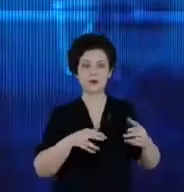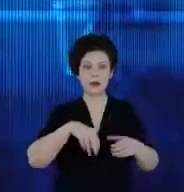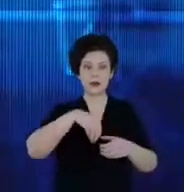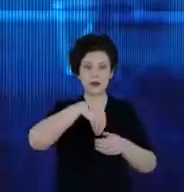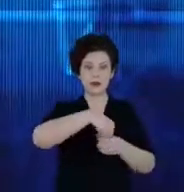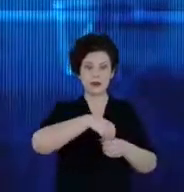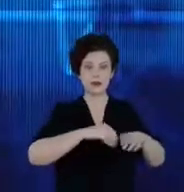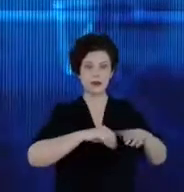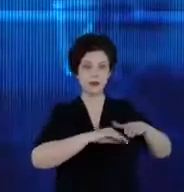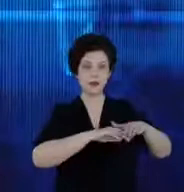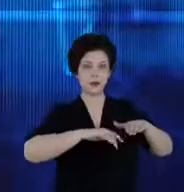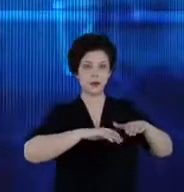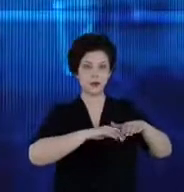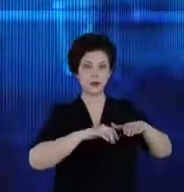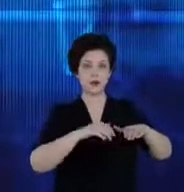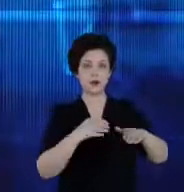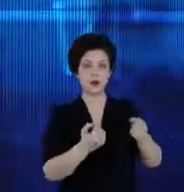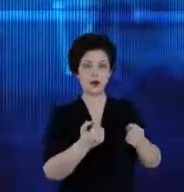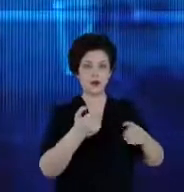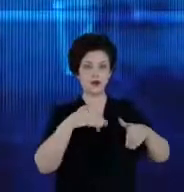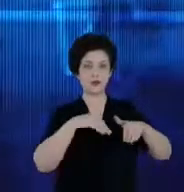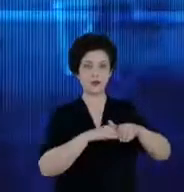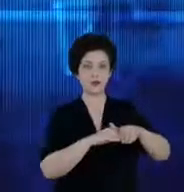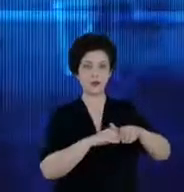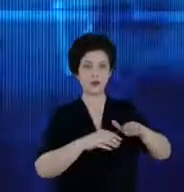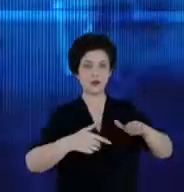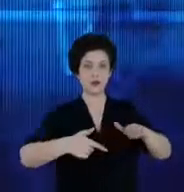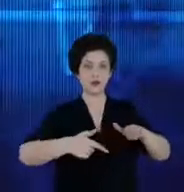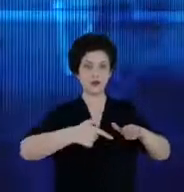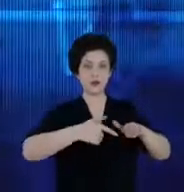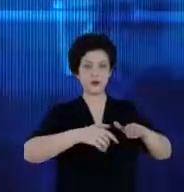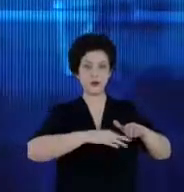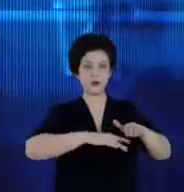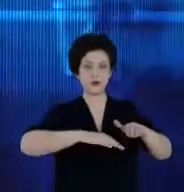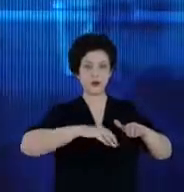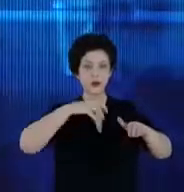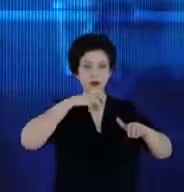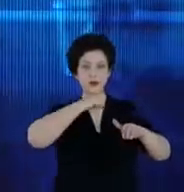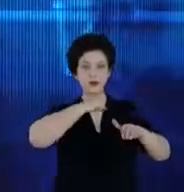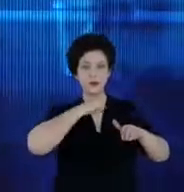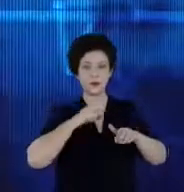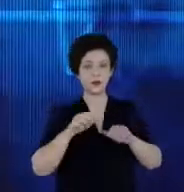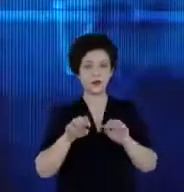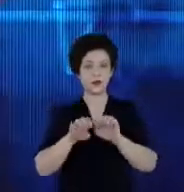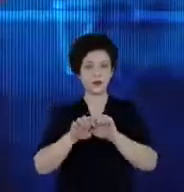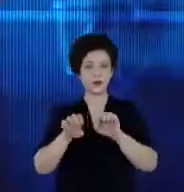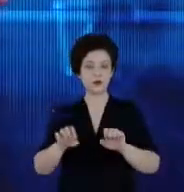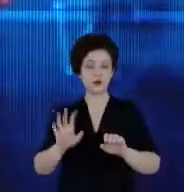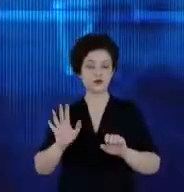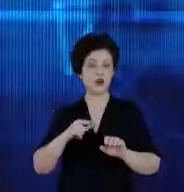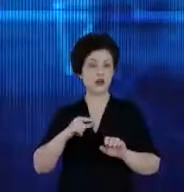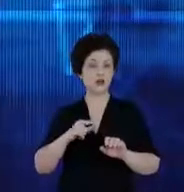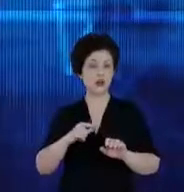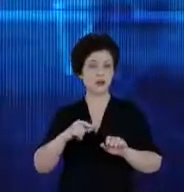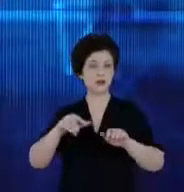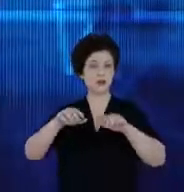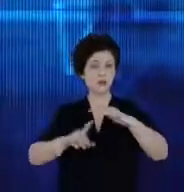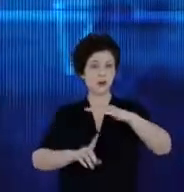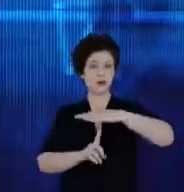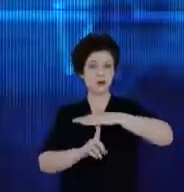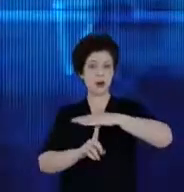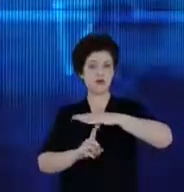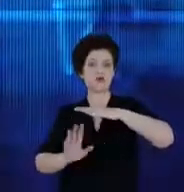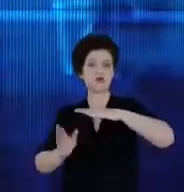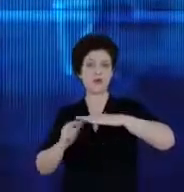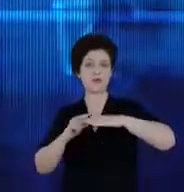né. Então, você abastece, né, também rapidamente com a infraestrutura que já tem. Esse protótipo primeiro,